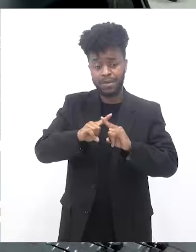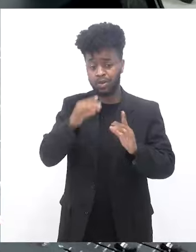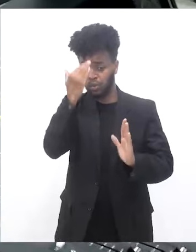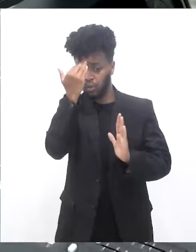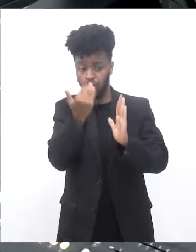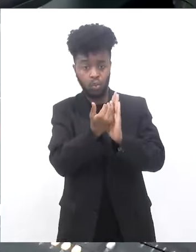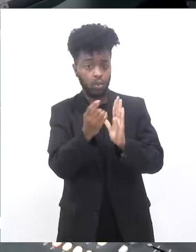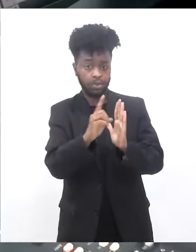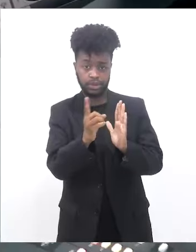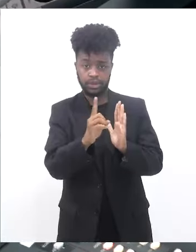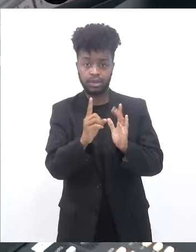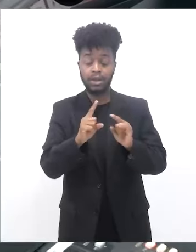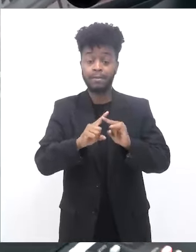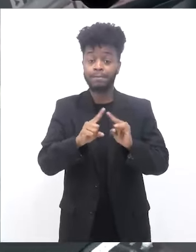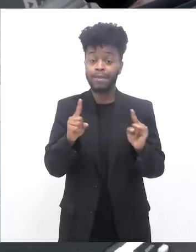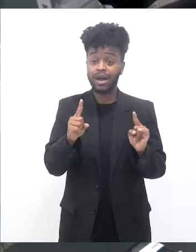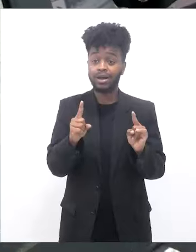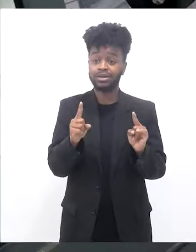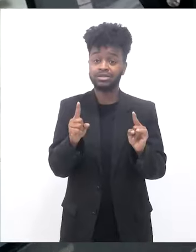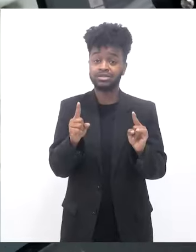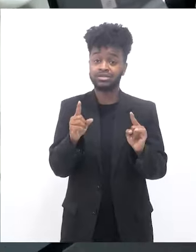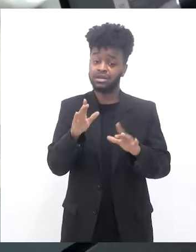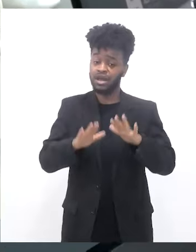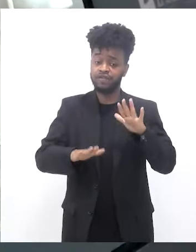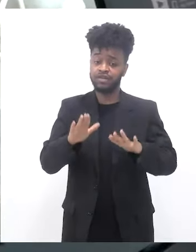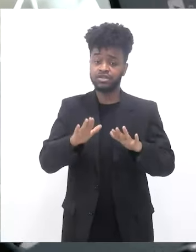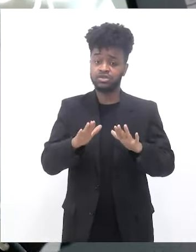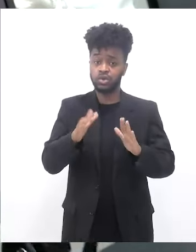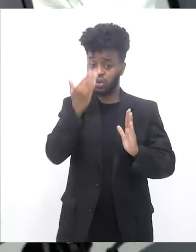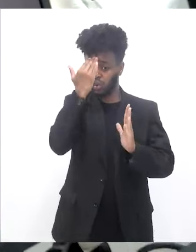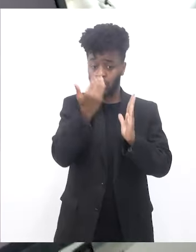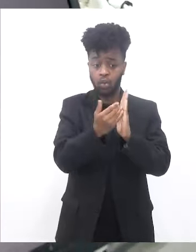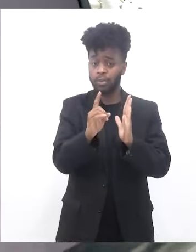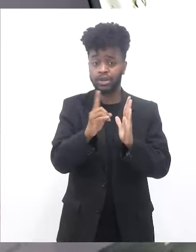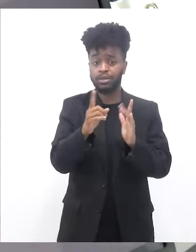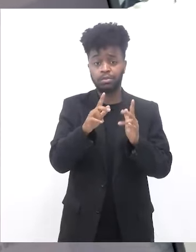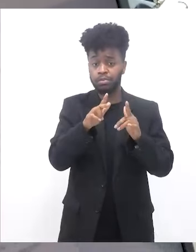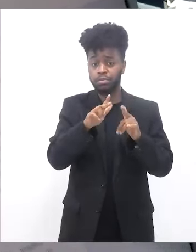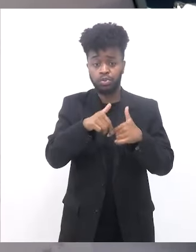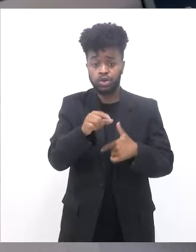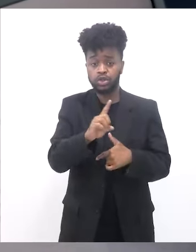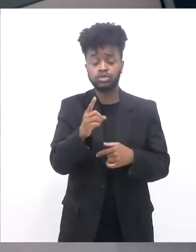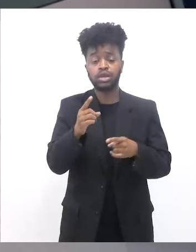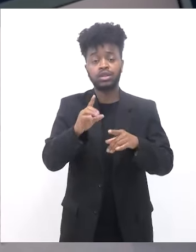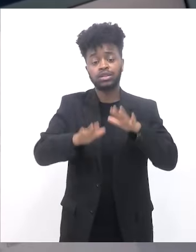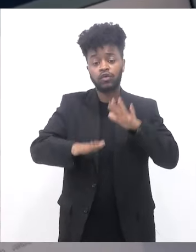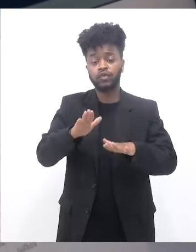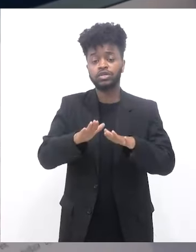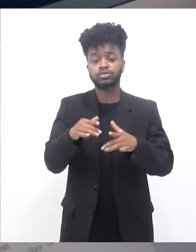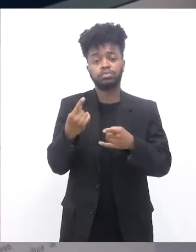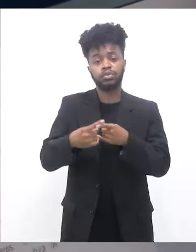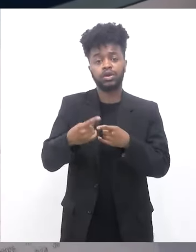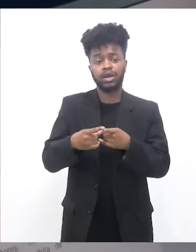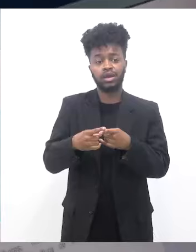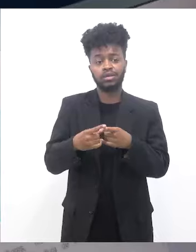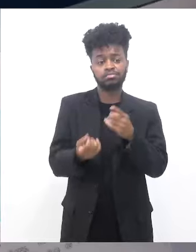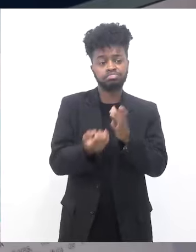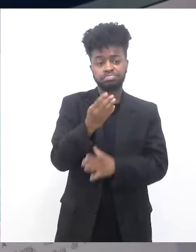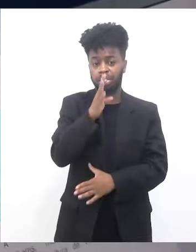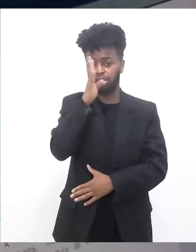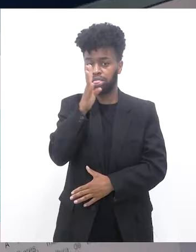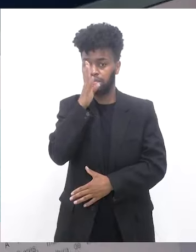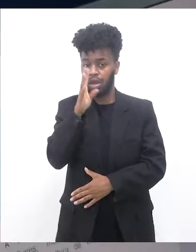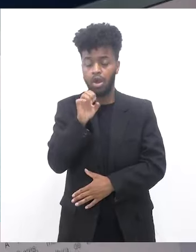não é cumprida, mas às vezes ela não pega por causa disso. Ela não pega talvez porque ela tenha sido feita de